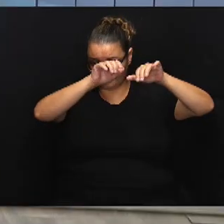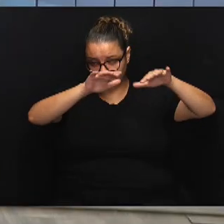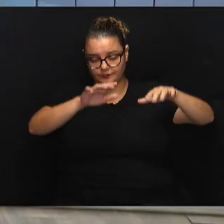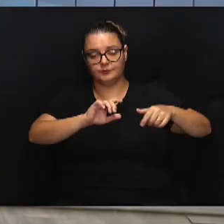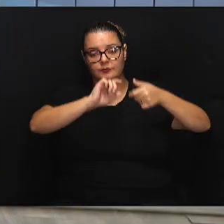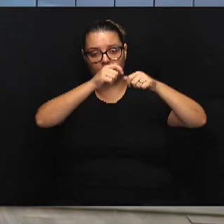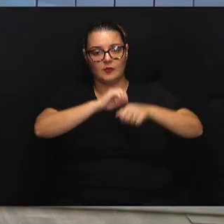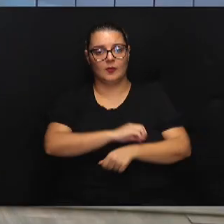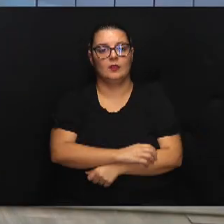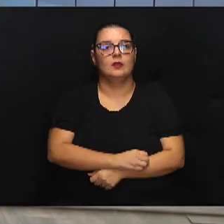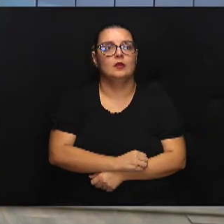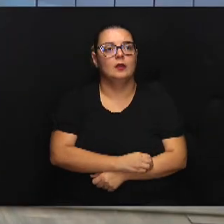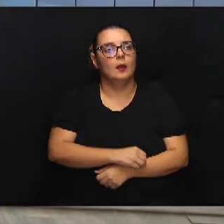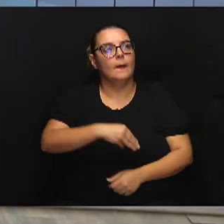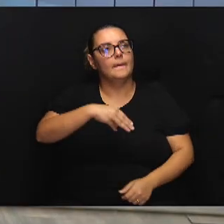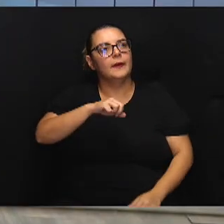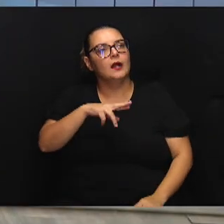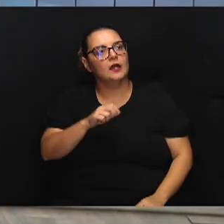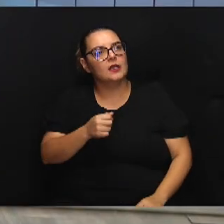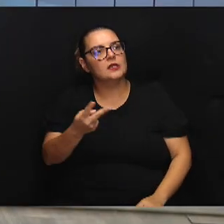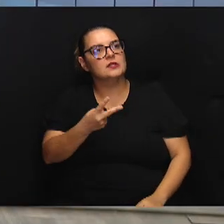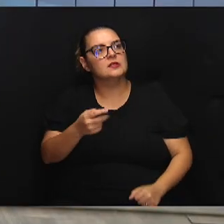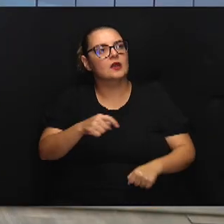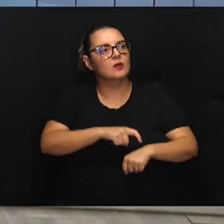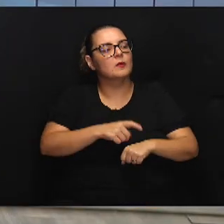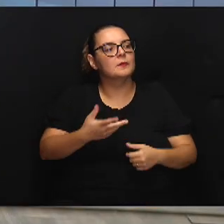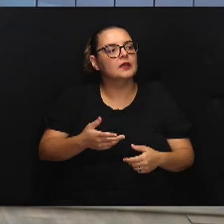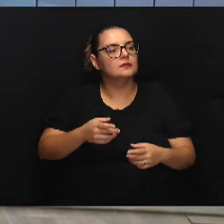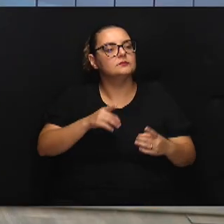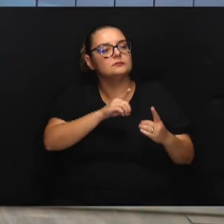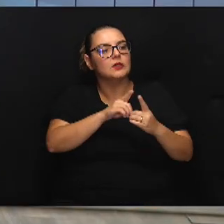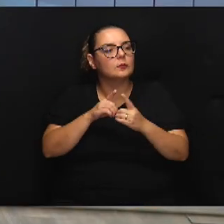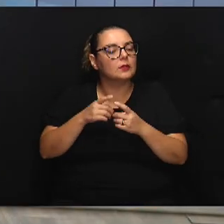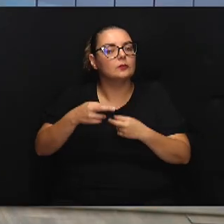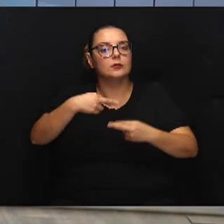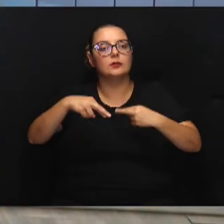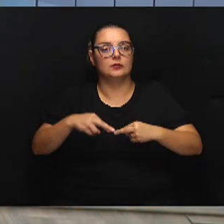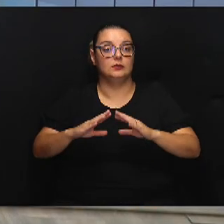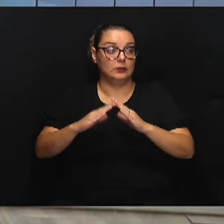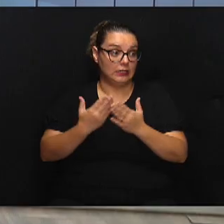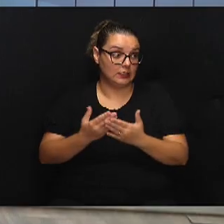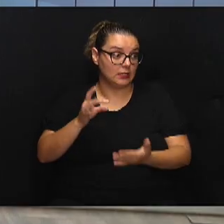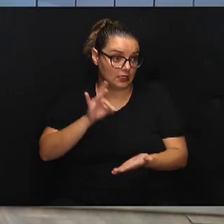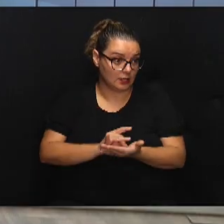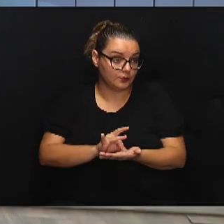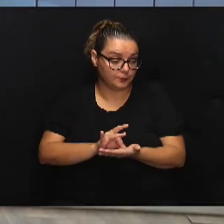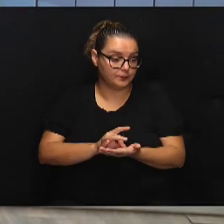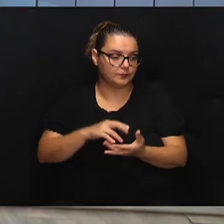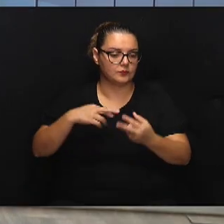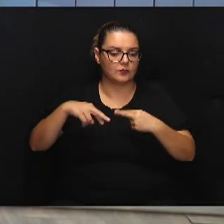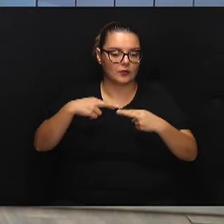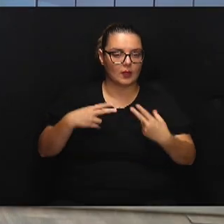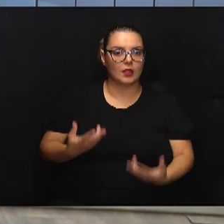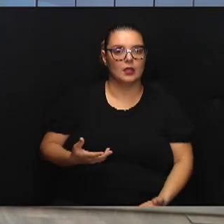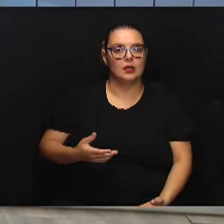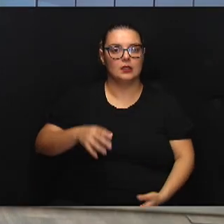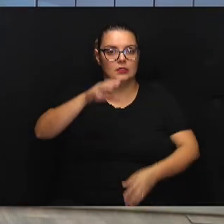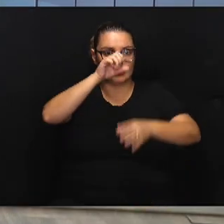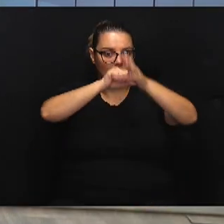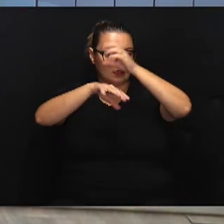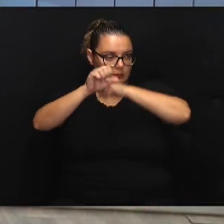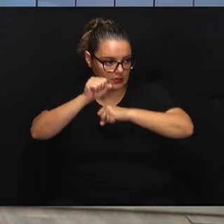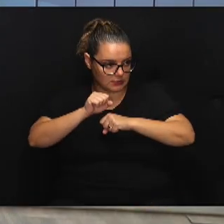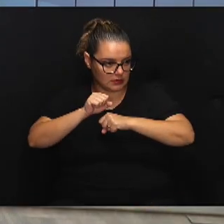agora nesse segundo bloco, eu gostaria que a gente abordasse um pouquinho da questão escolar mesmo, essa questão da